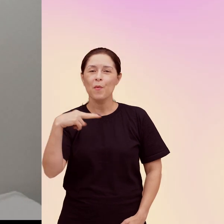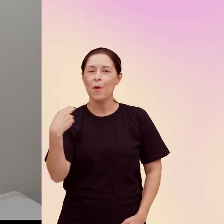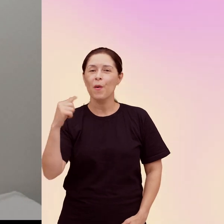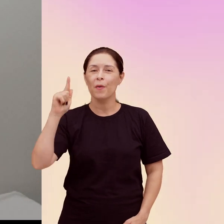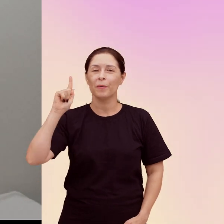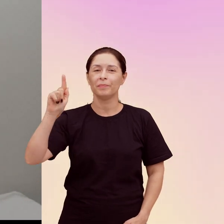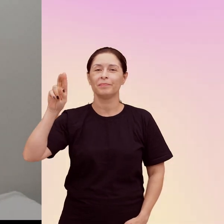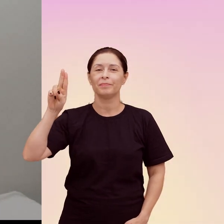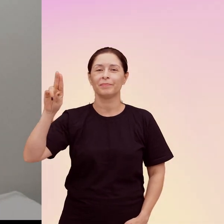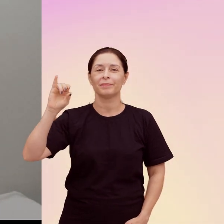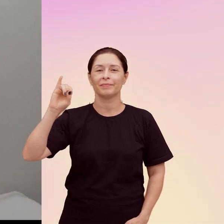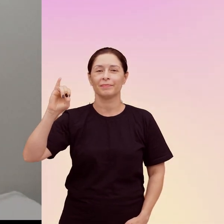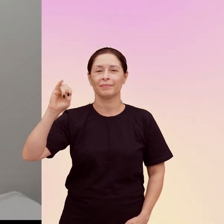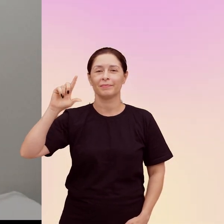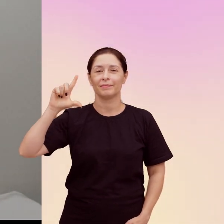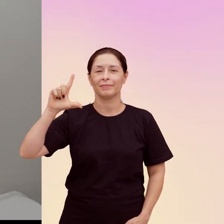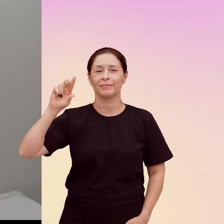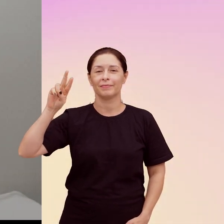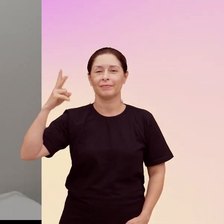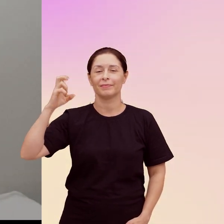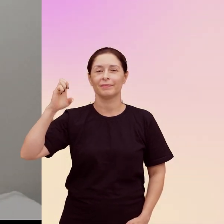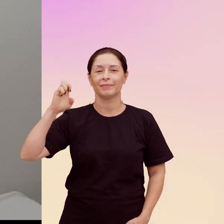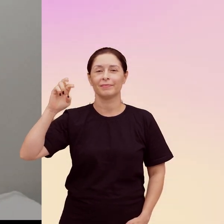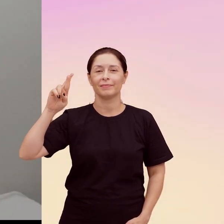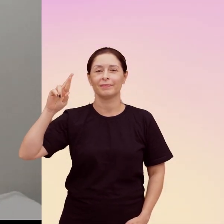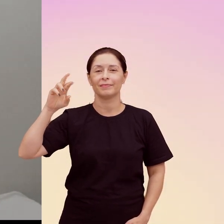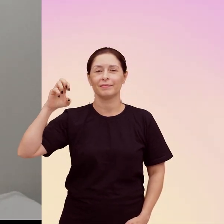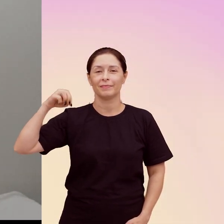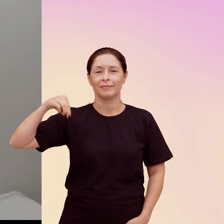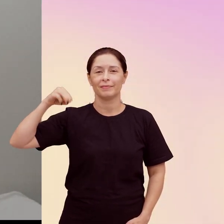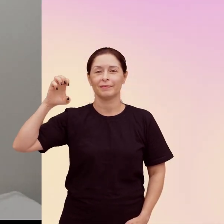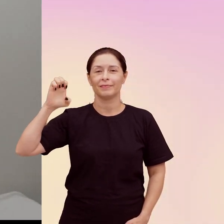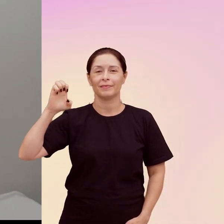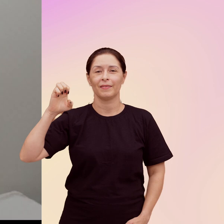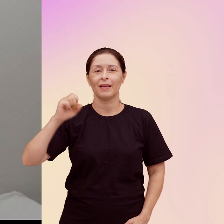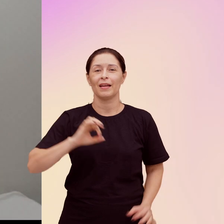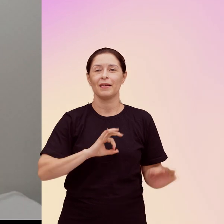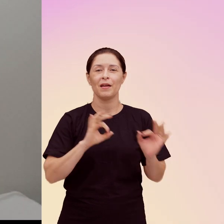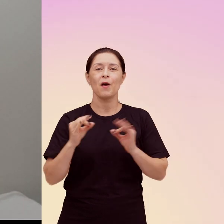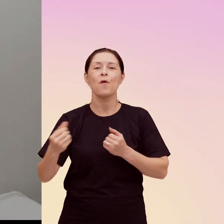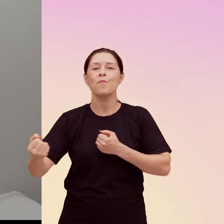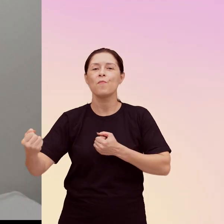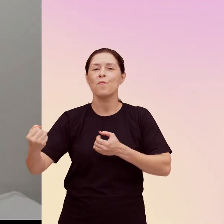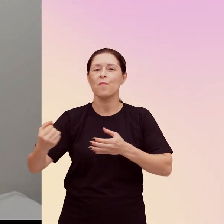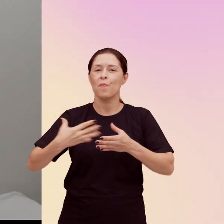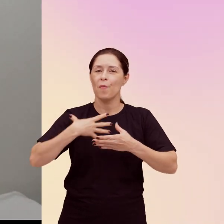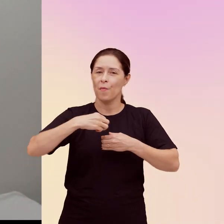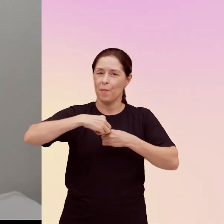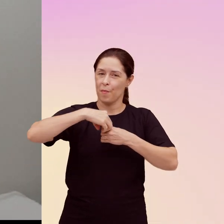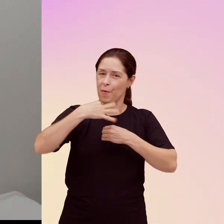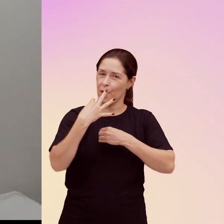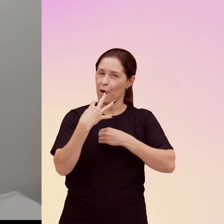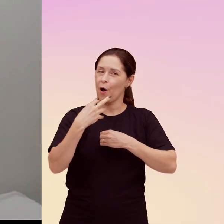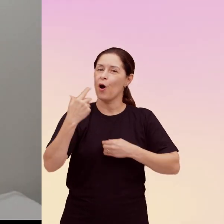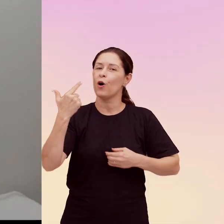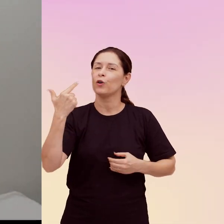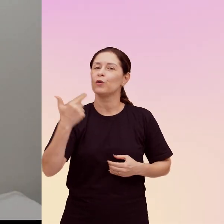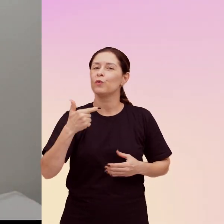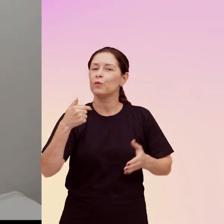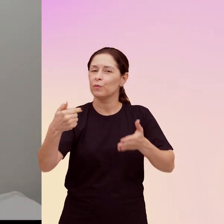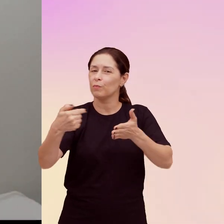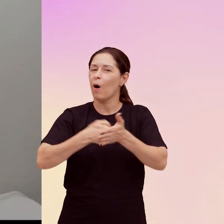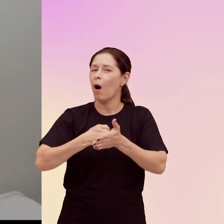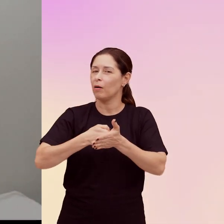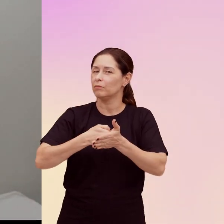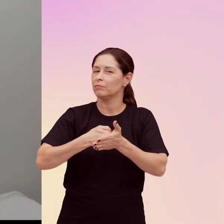Guilherme, eu tenho 13 anos de idade e a Pinheirinhos TV me mandou duas perguntas para eu responder. A primeira é: quem é